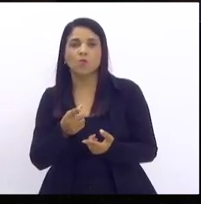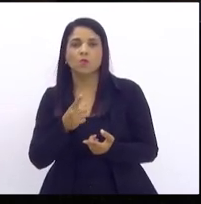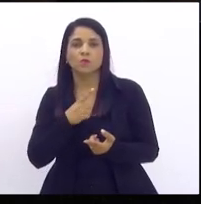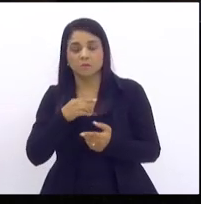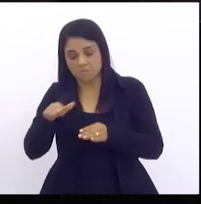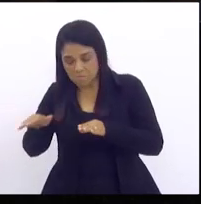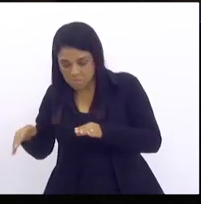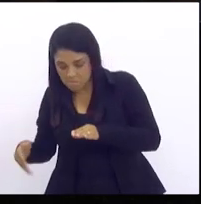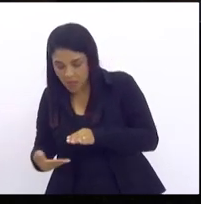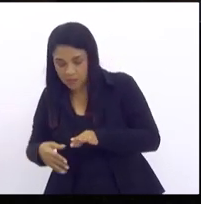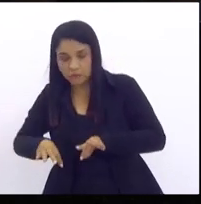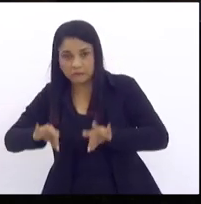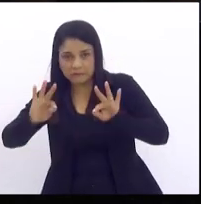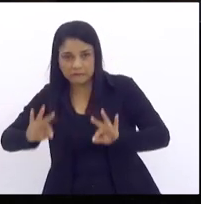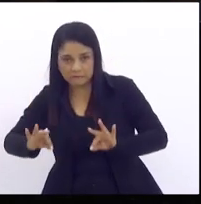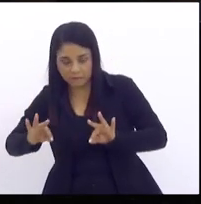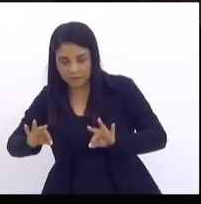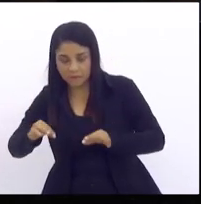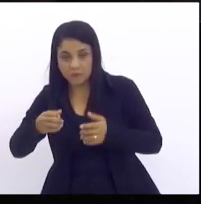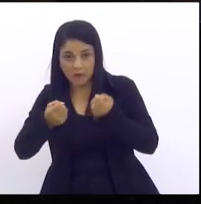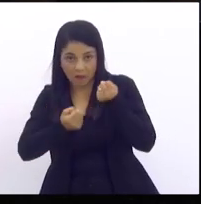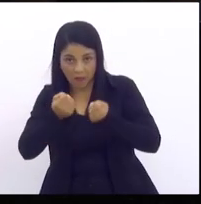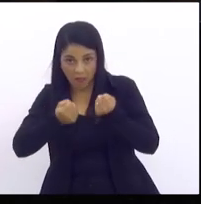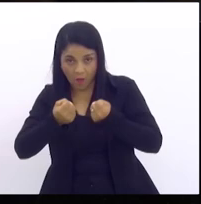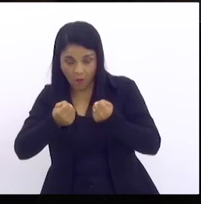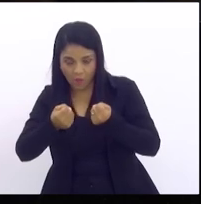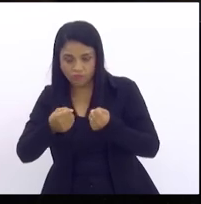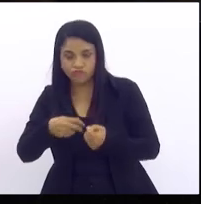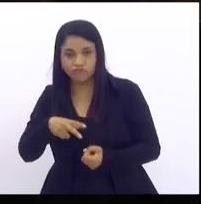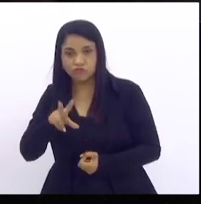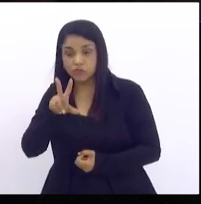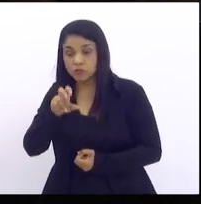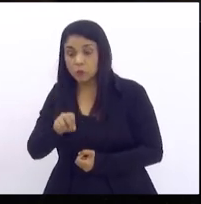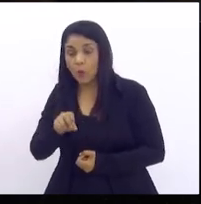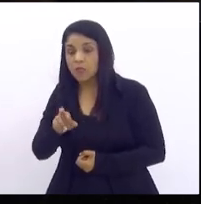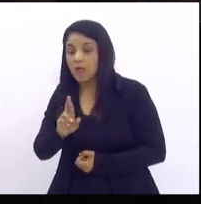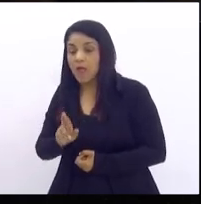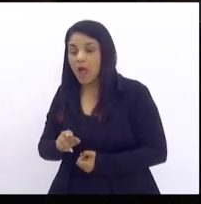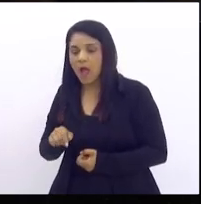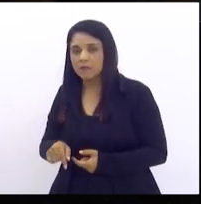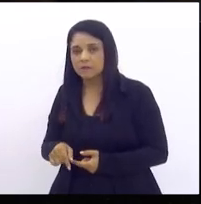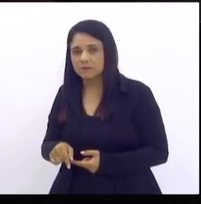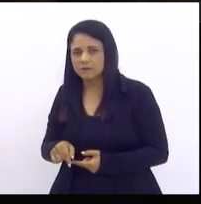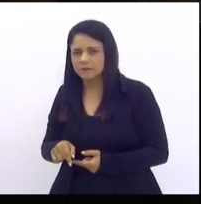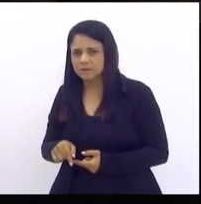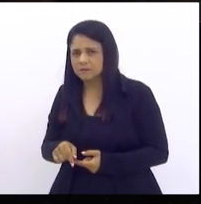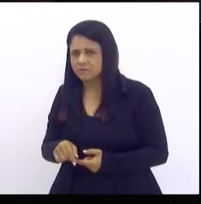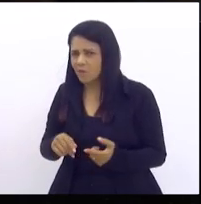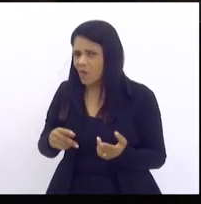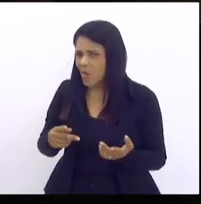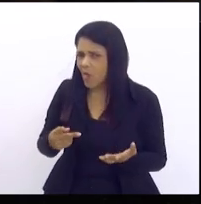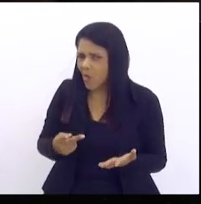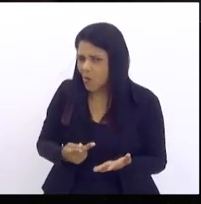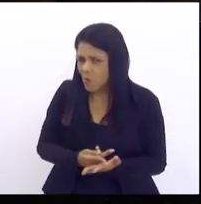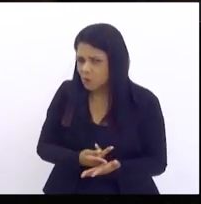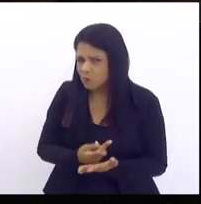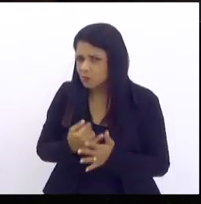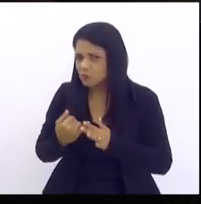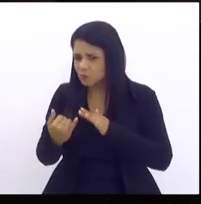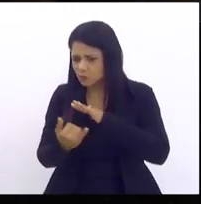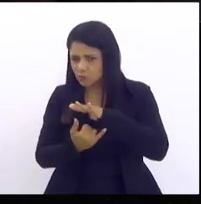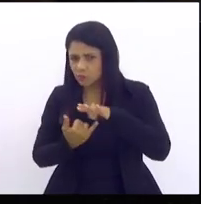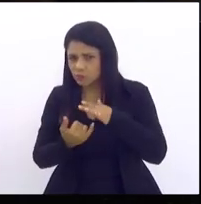de R$50. Eu digo, não é possível que isso aconteça num órgão público. E